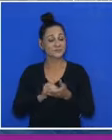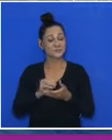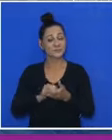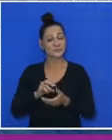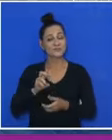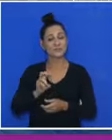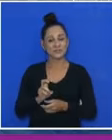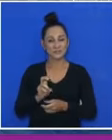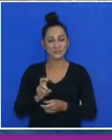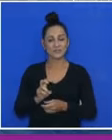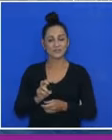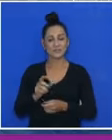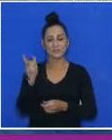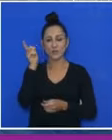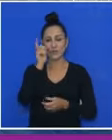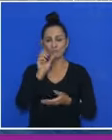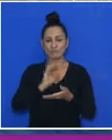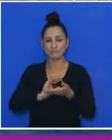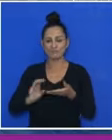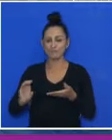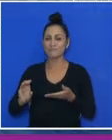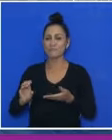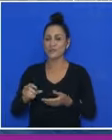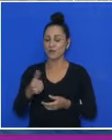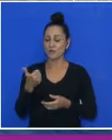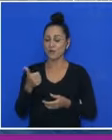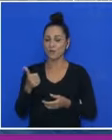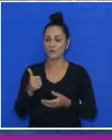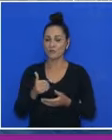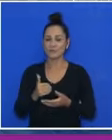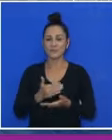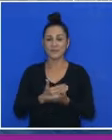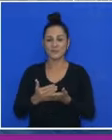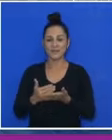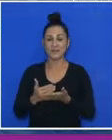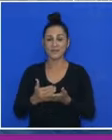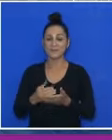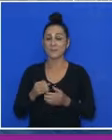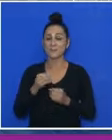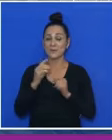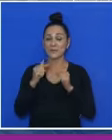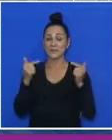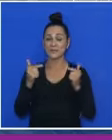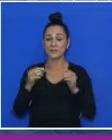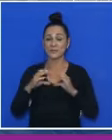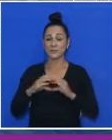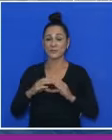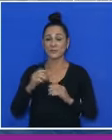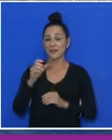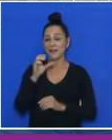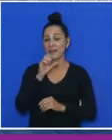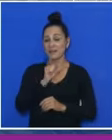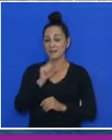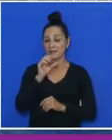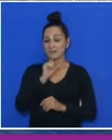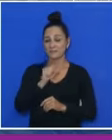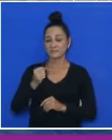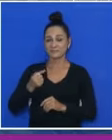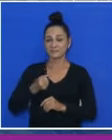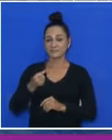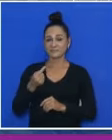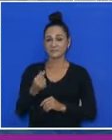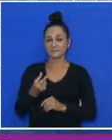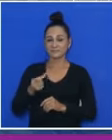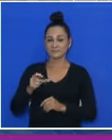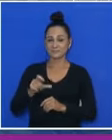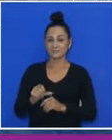números. E você ganha a partir de 11 acertos. Boa sorte. Bola laranja, número 19. Laranja,